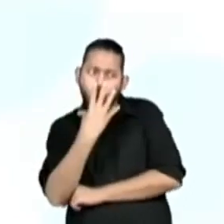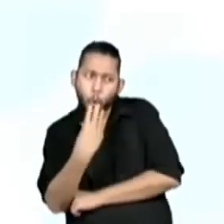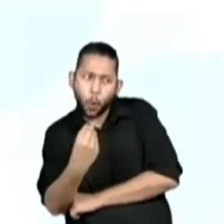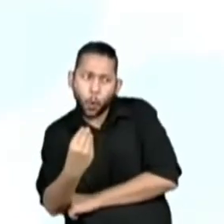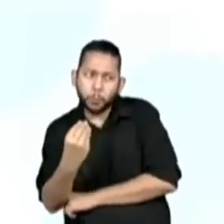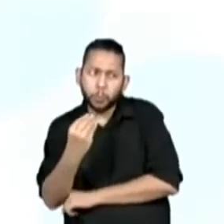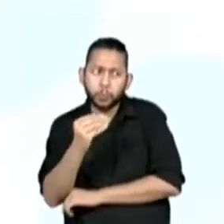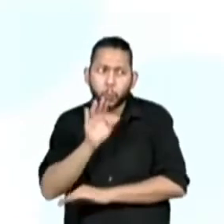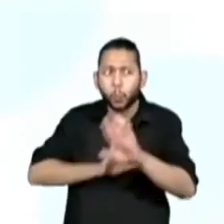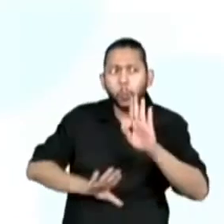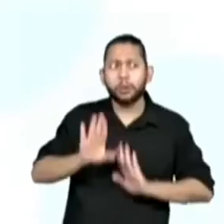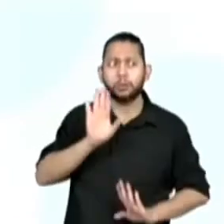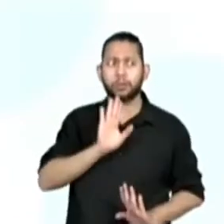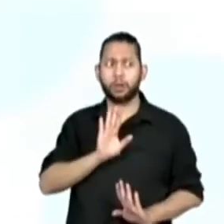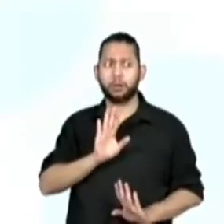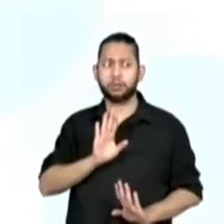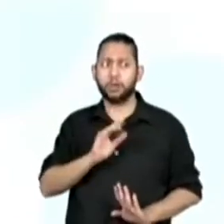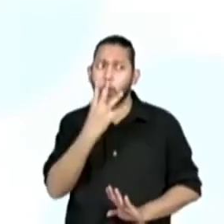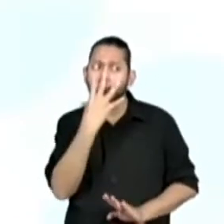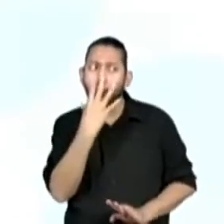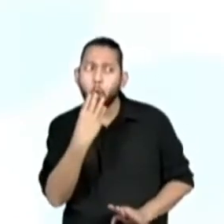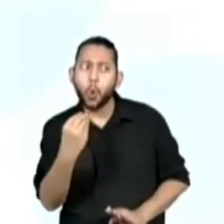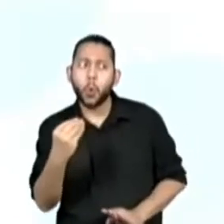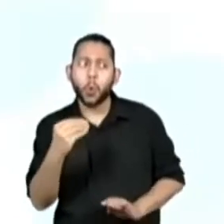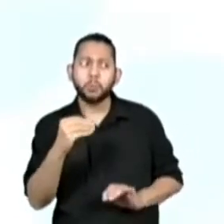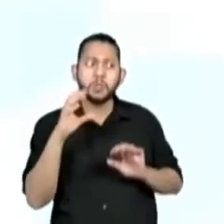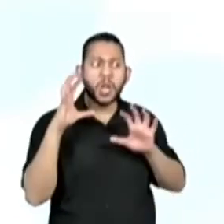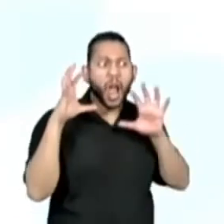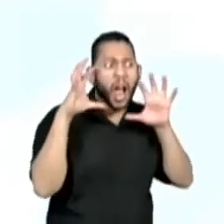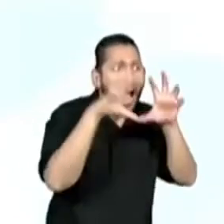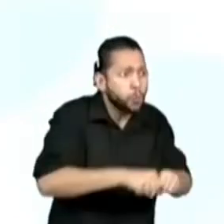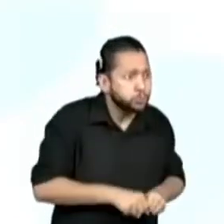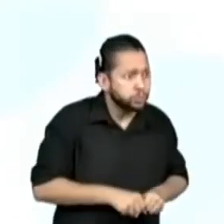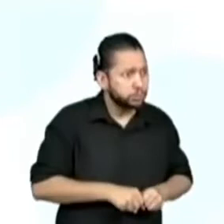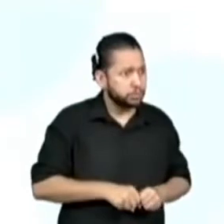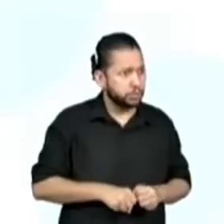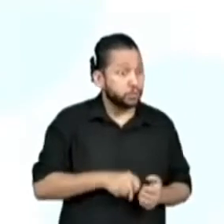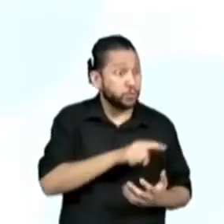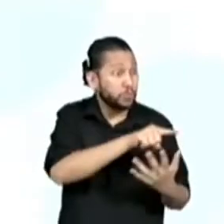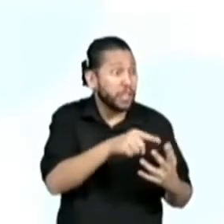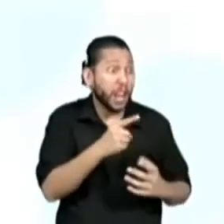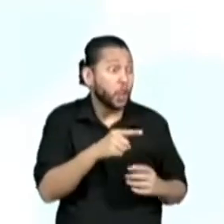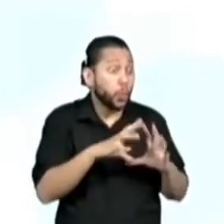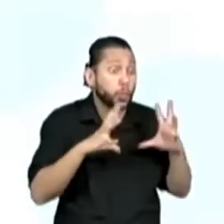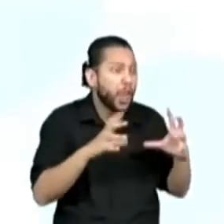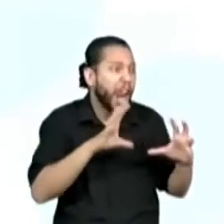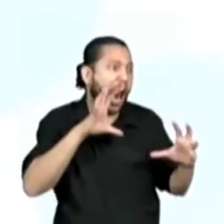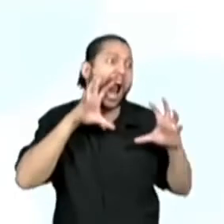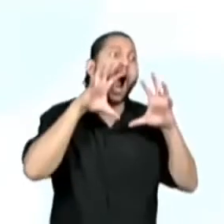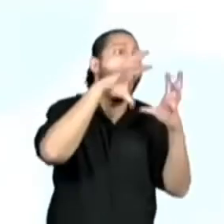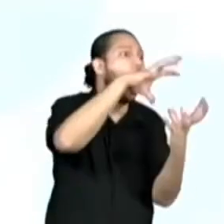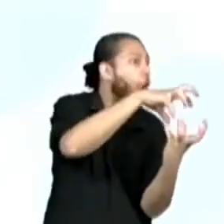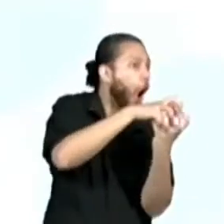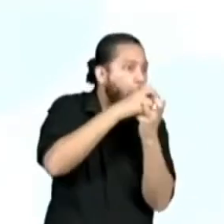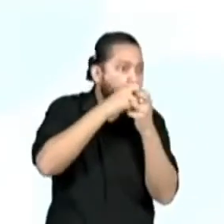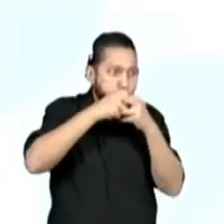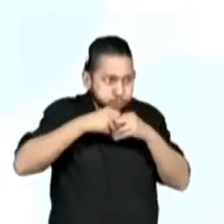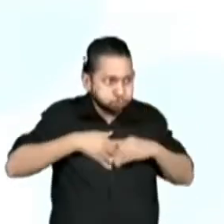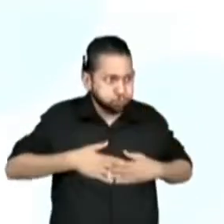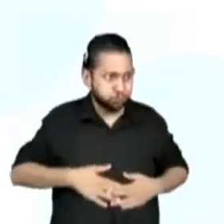aqui, comê-vos, todos com uma única bocanhada. aquele patife